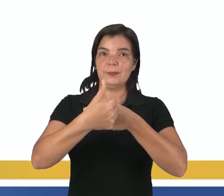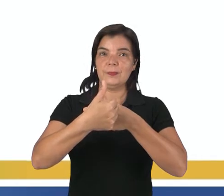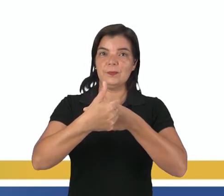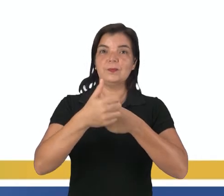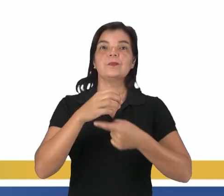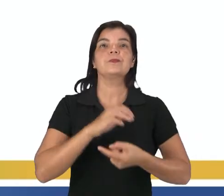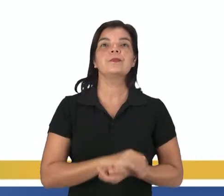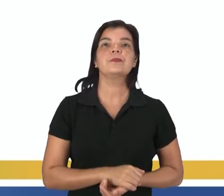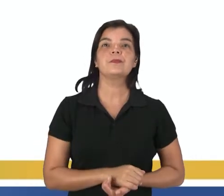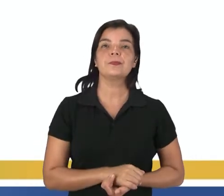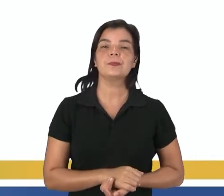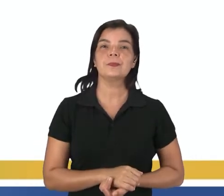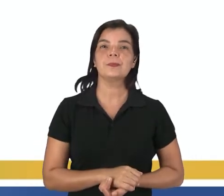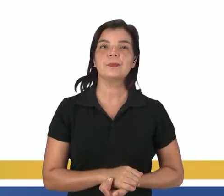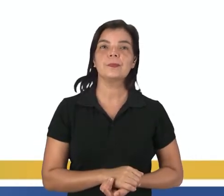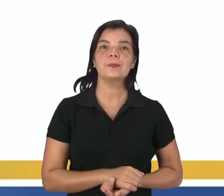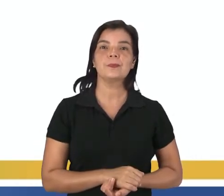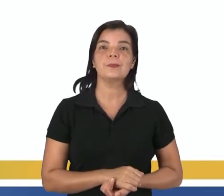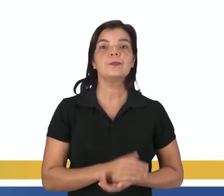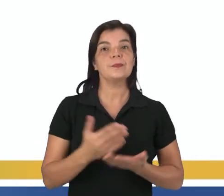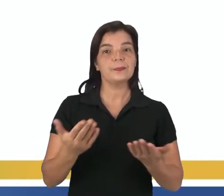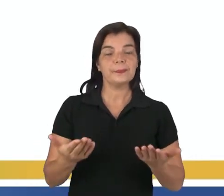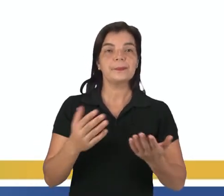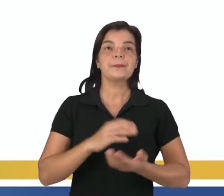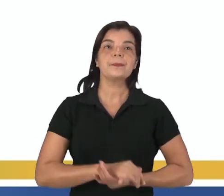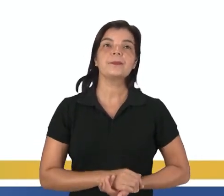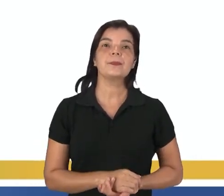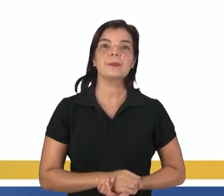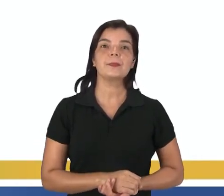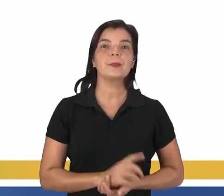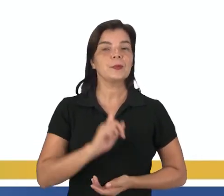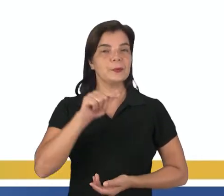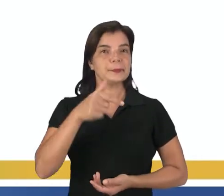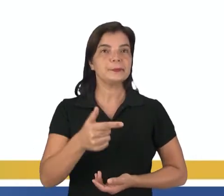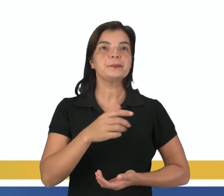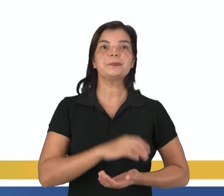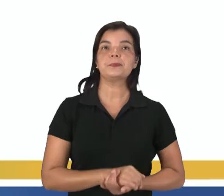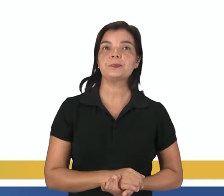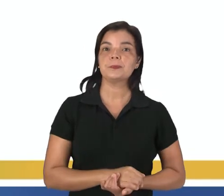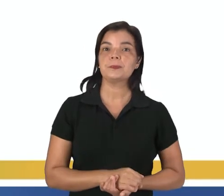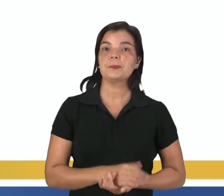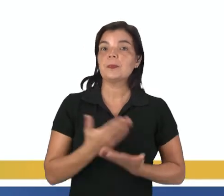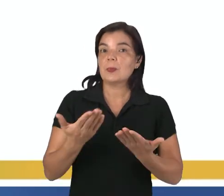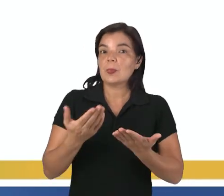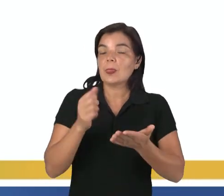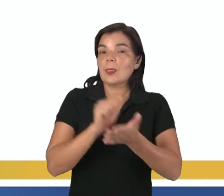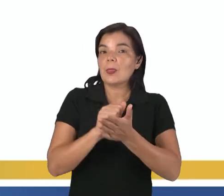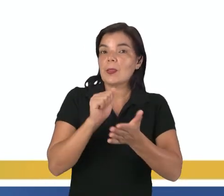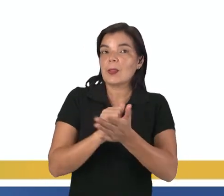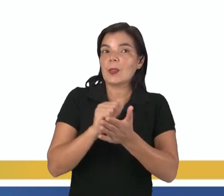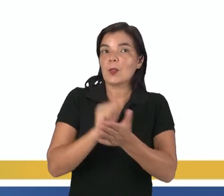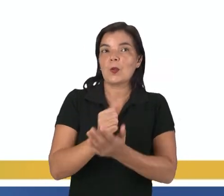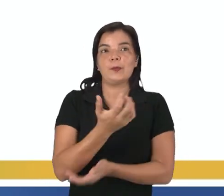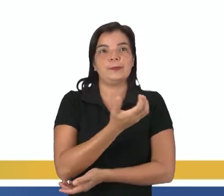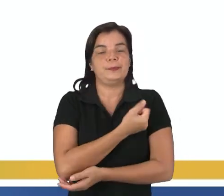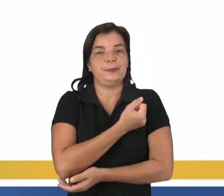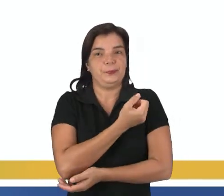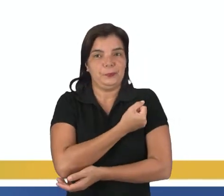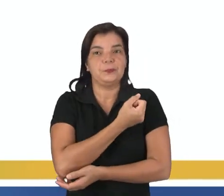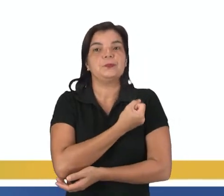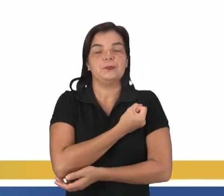centésimos. Certo? Vamos praticar mais um pouco. Vamos agora escrever